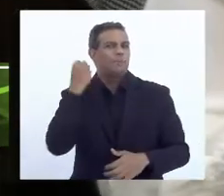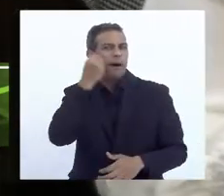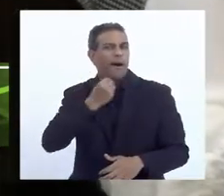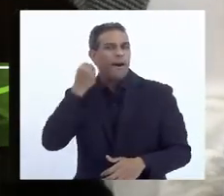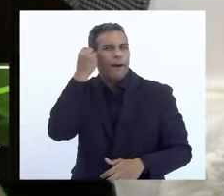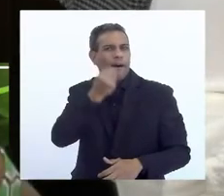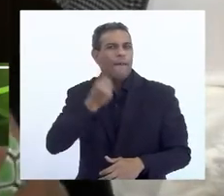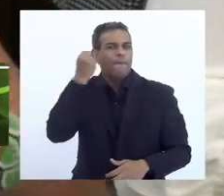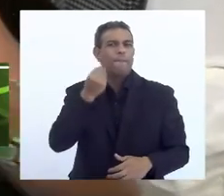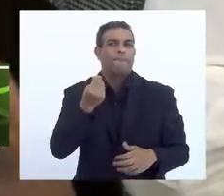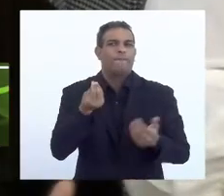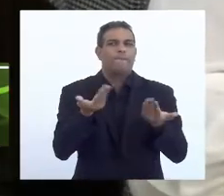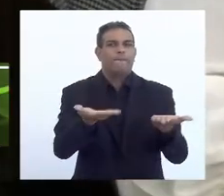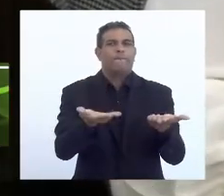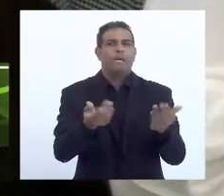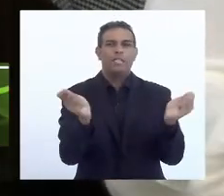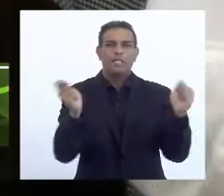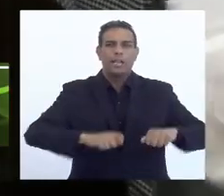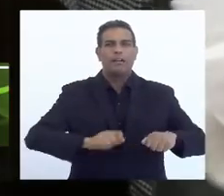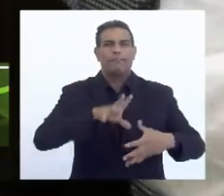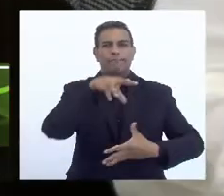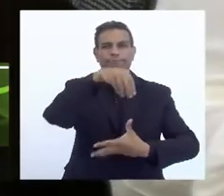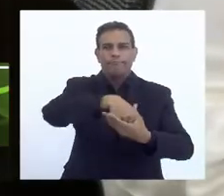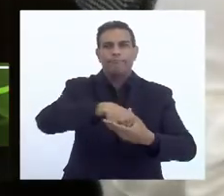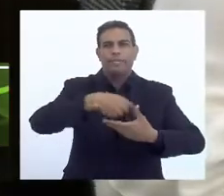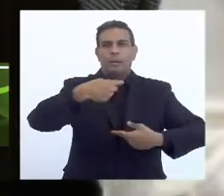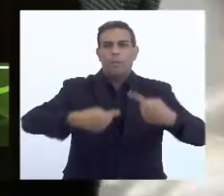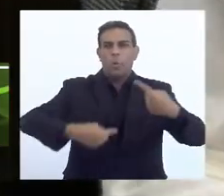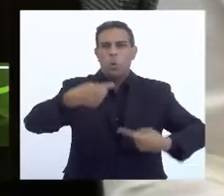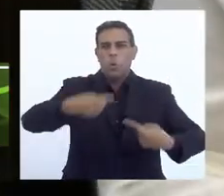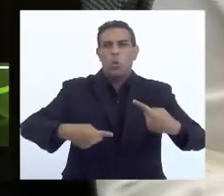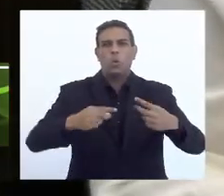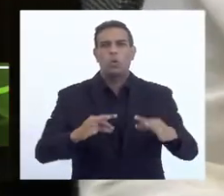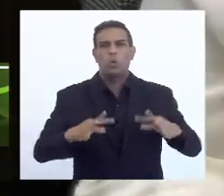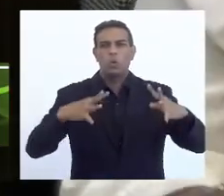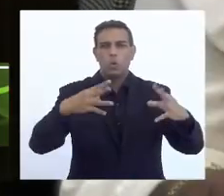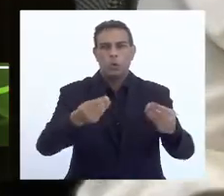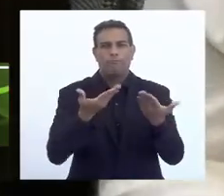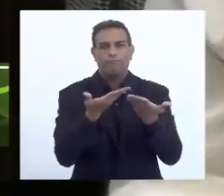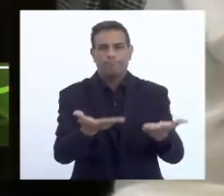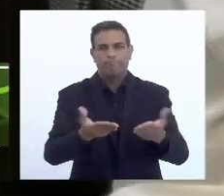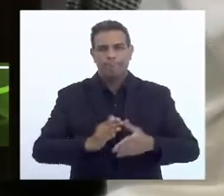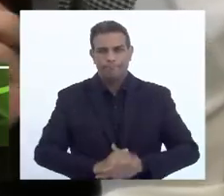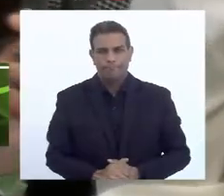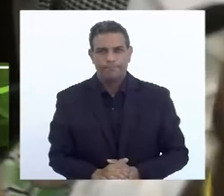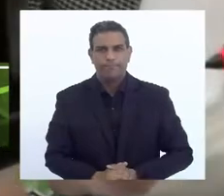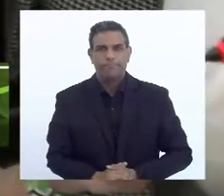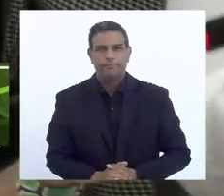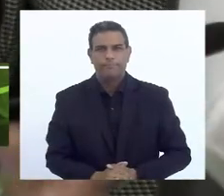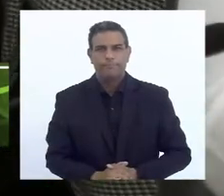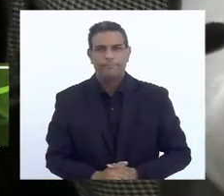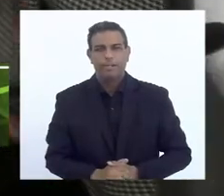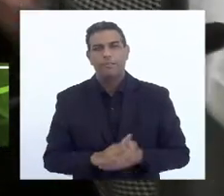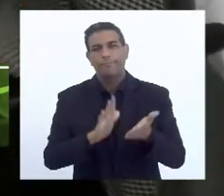experimente esse estar na política institucional de forma menos dura.